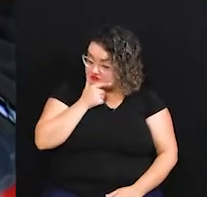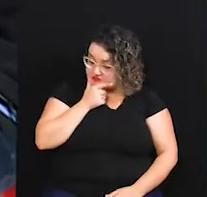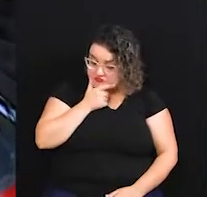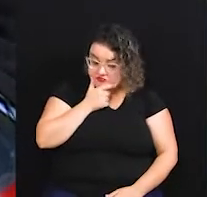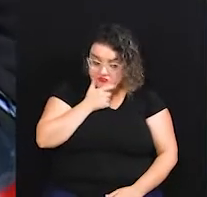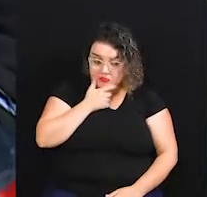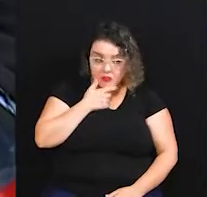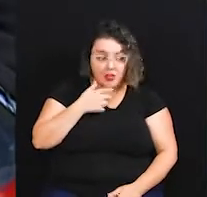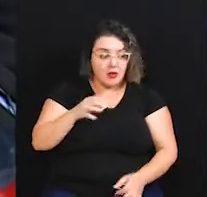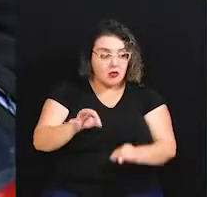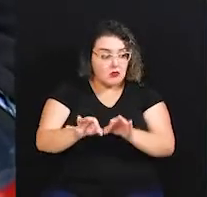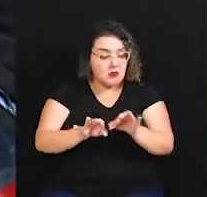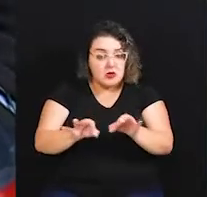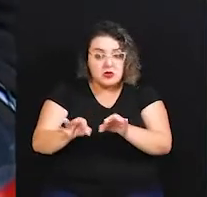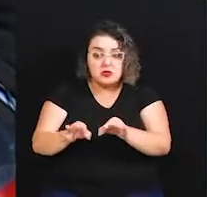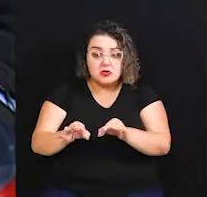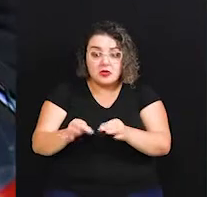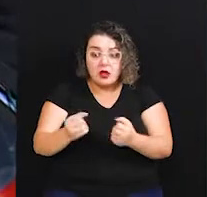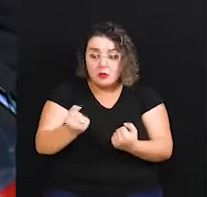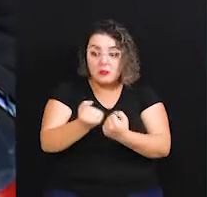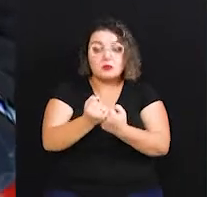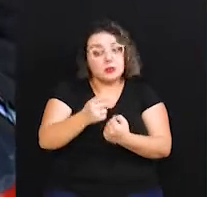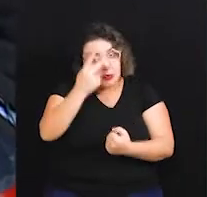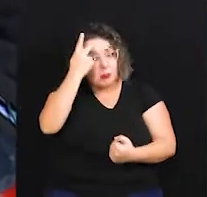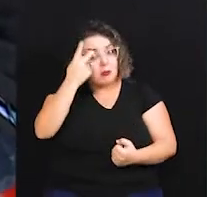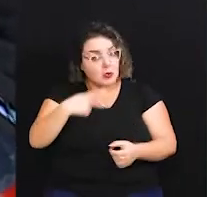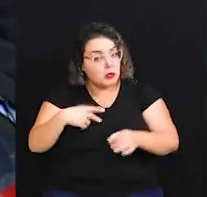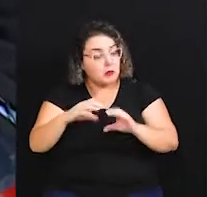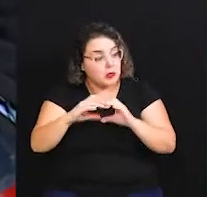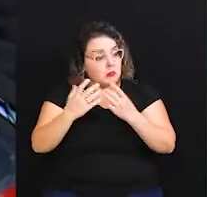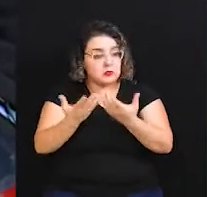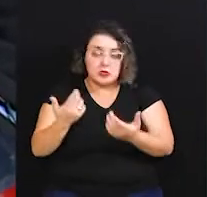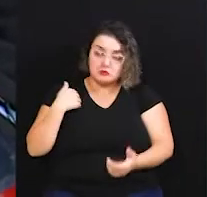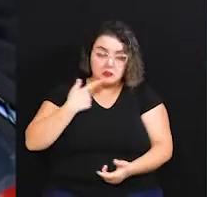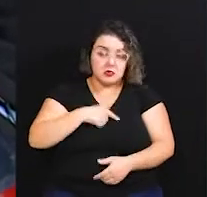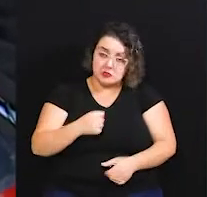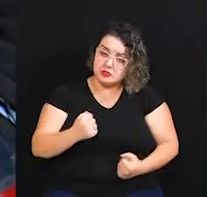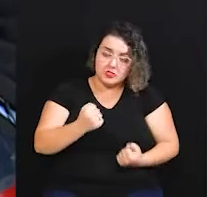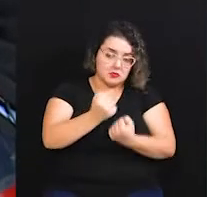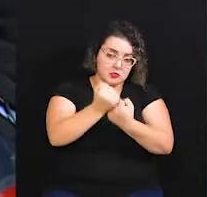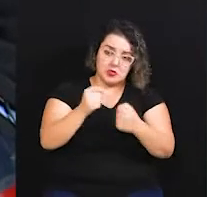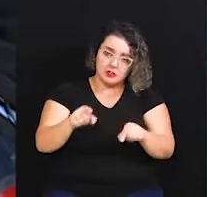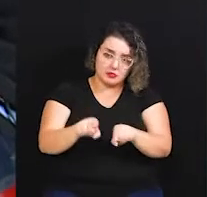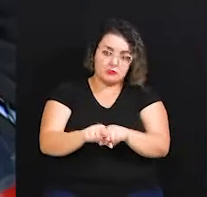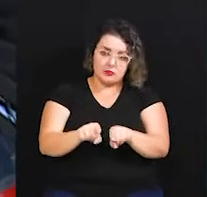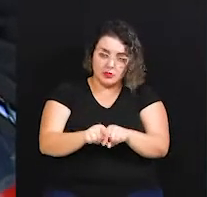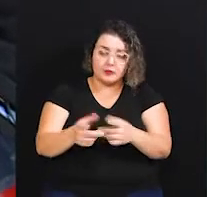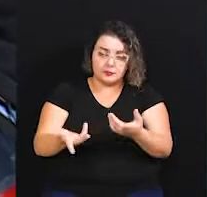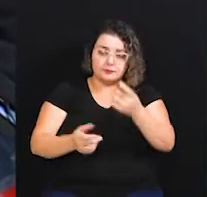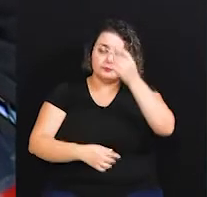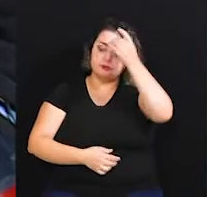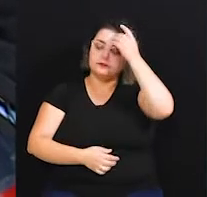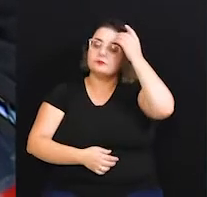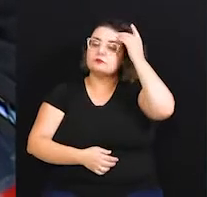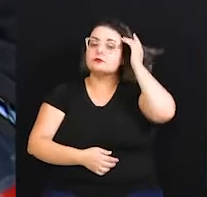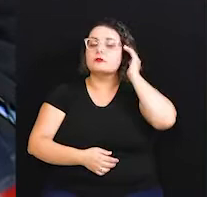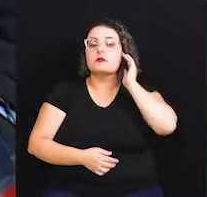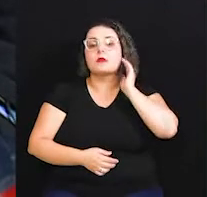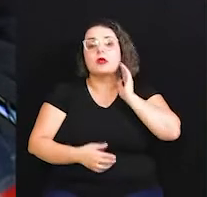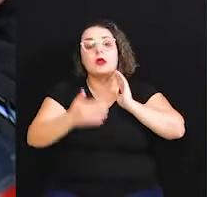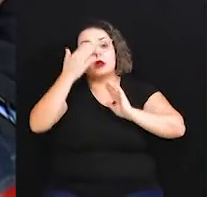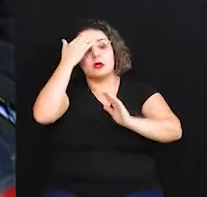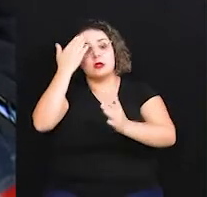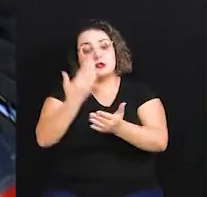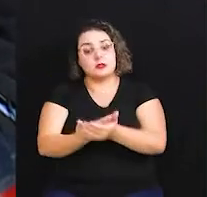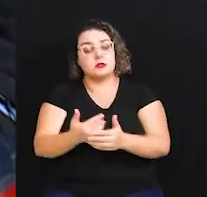apoiado pela comunidade, então deixa a gente apoiar também, né? Porque acreditando assim que